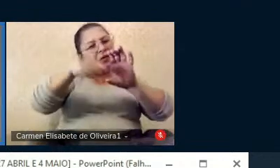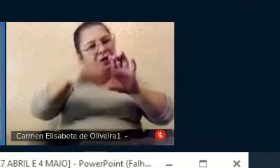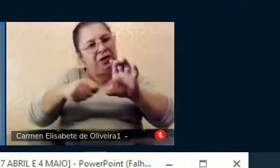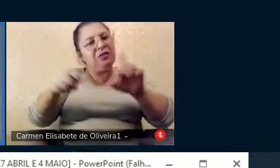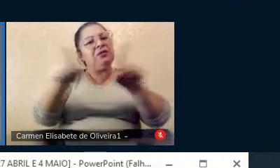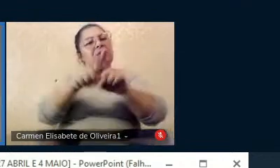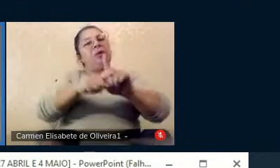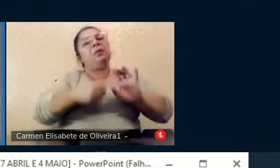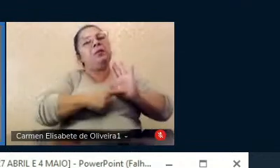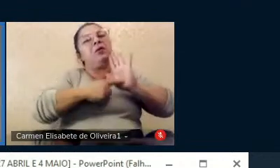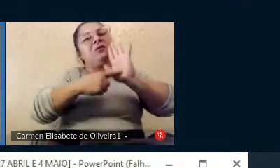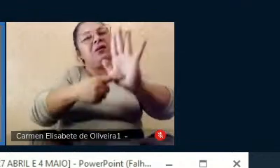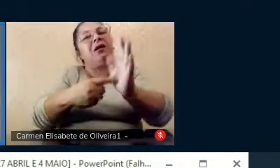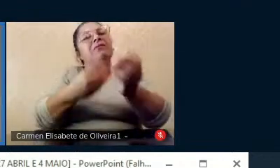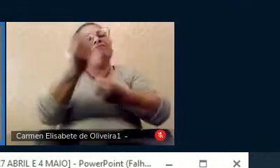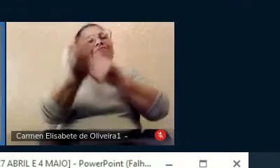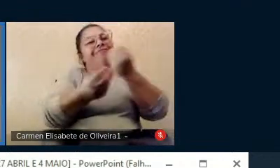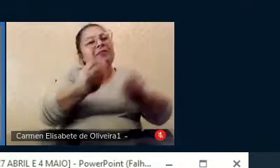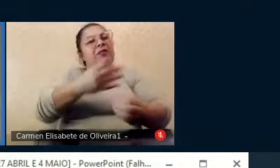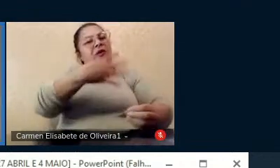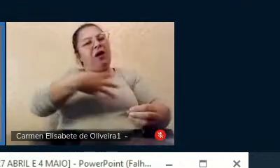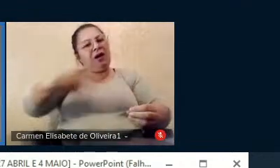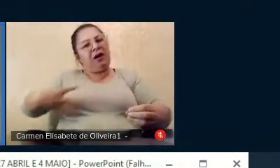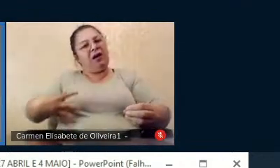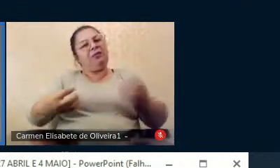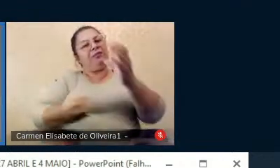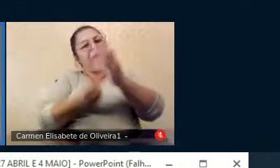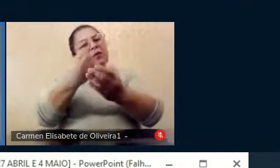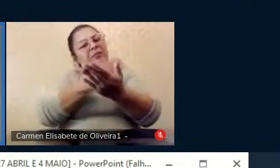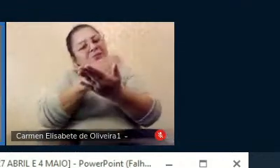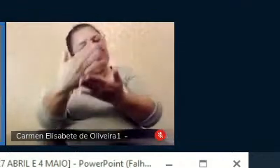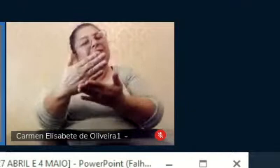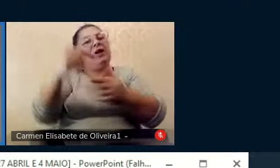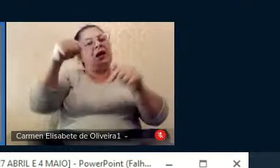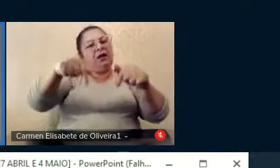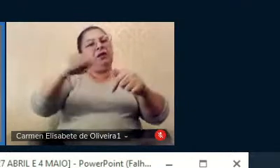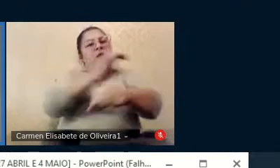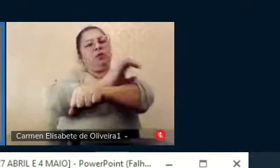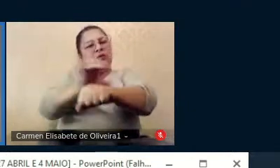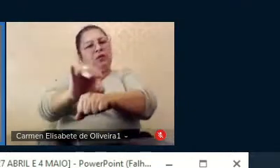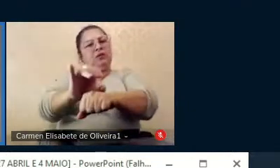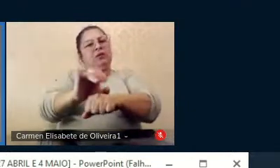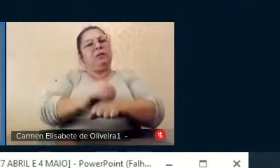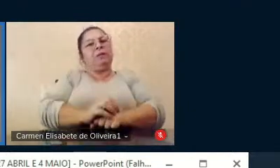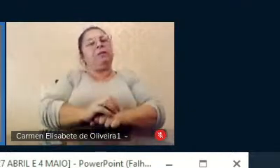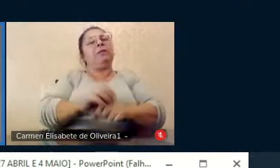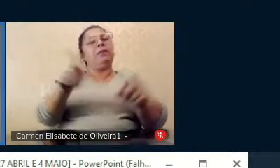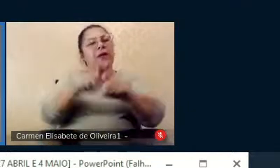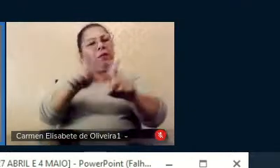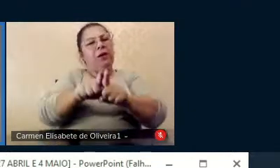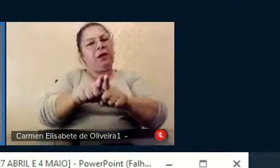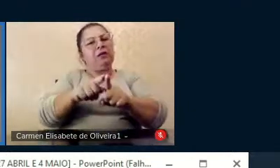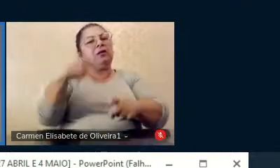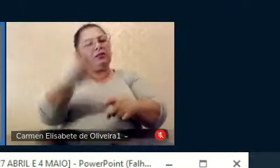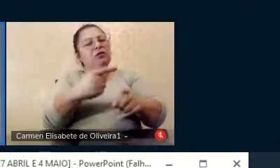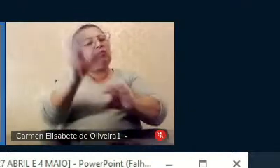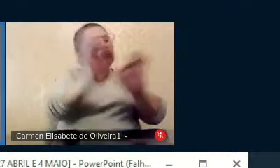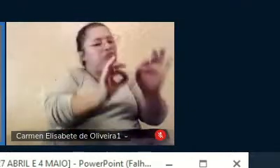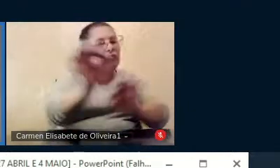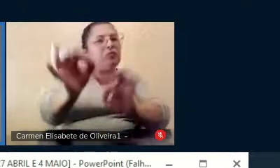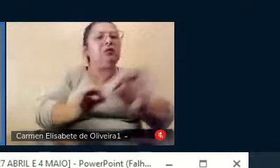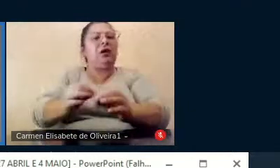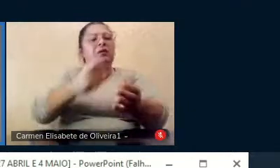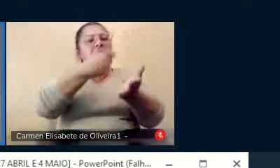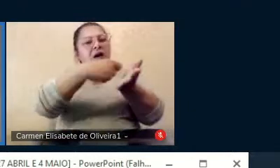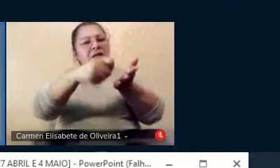vamos apresentar alguns haikais que foram produzidos aqui no curso. Vamos fazer também a coletânea dos haikais na